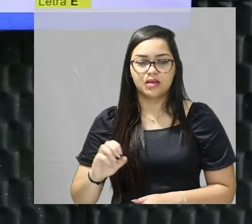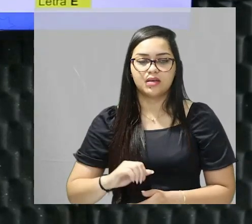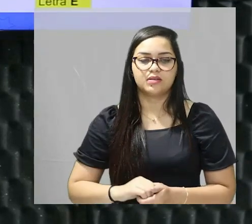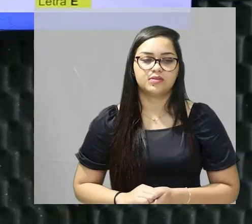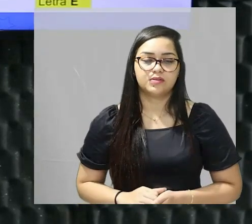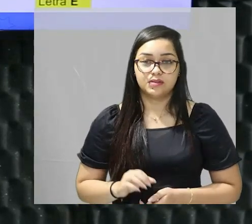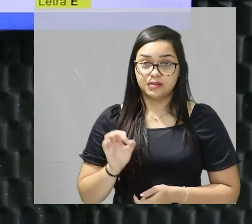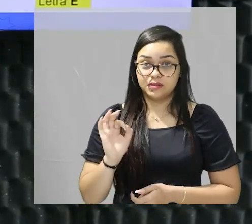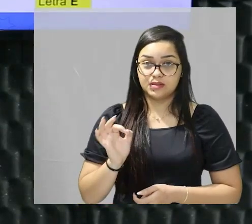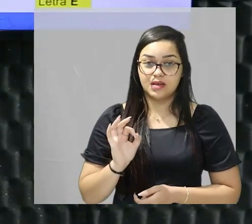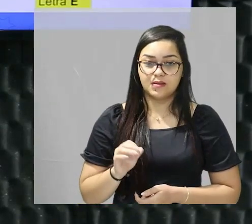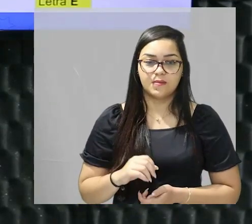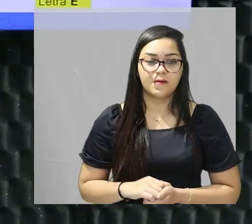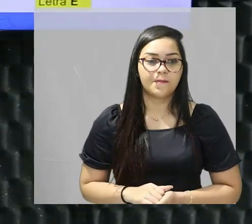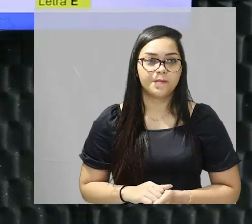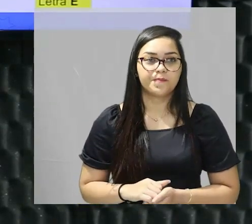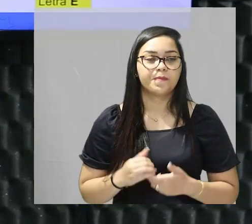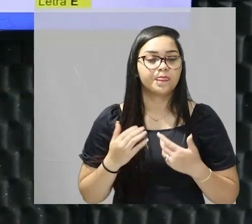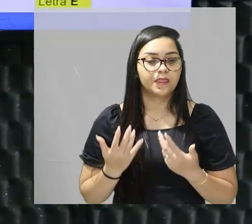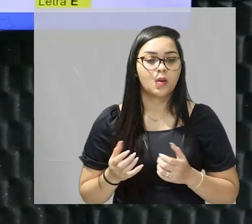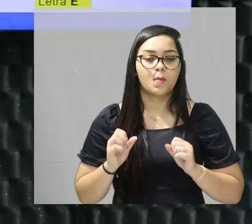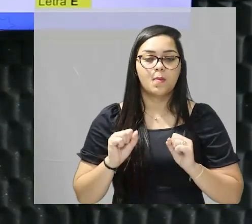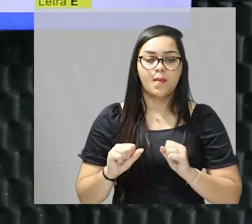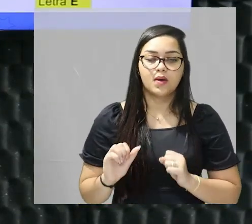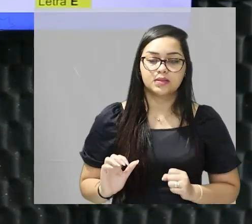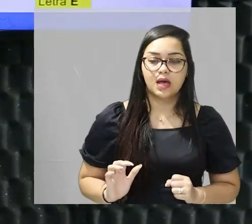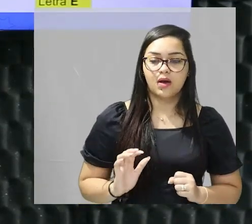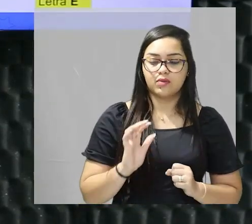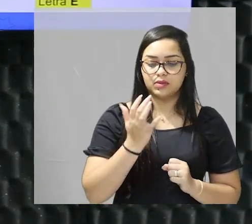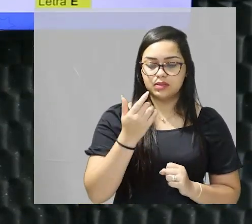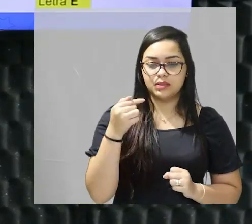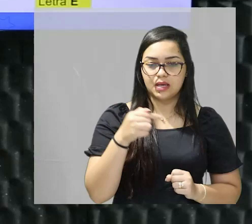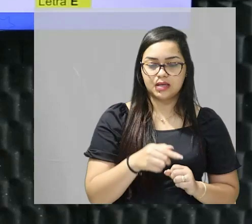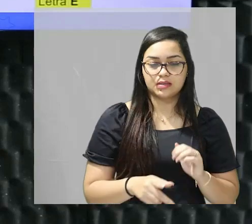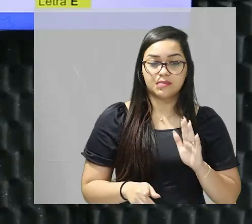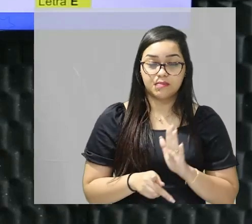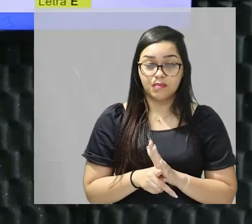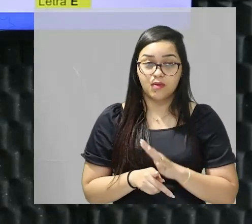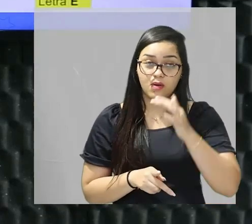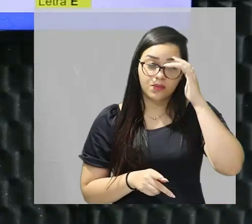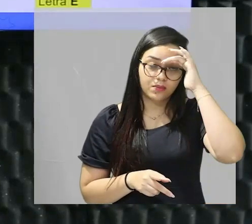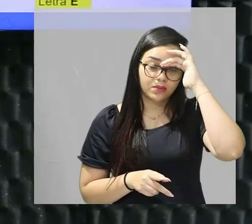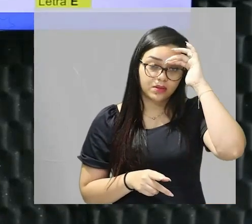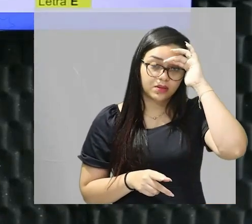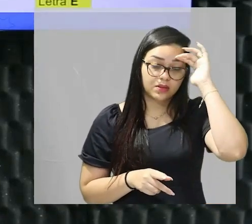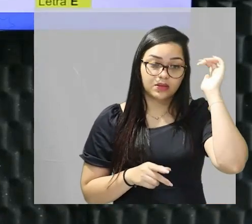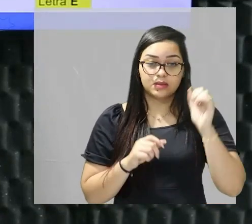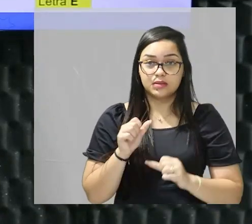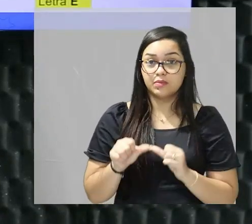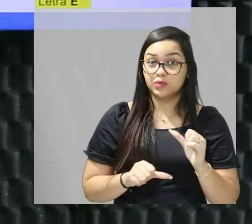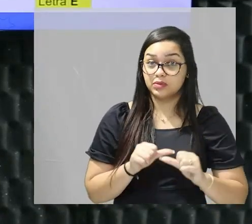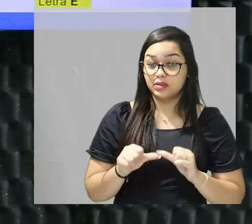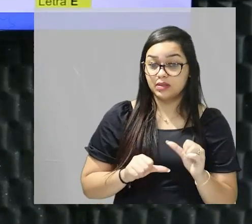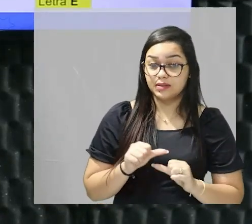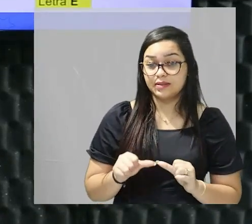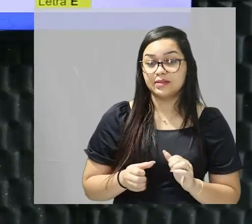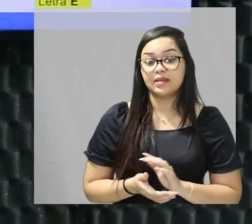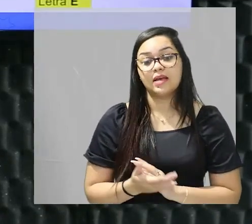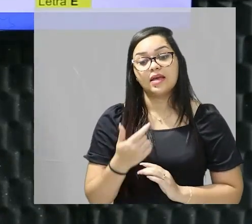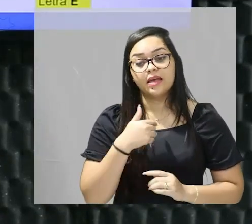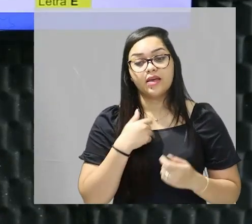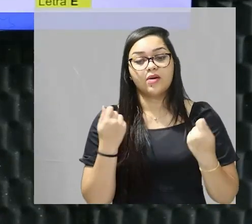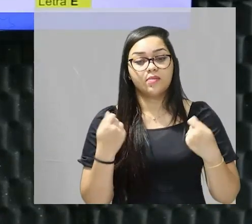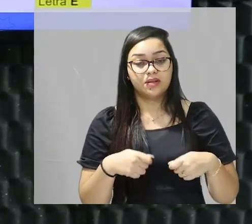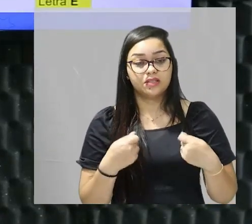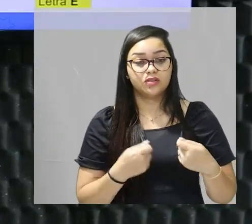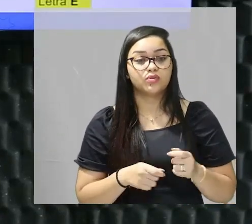Tudo bem? Então, para que aconteça essa passagem, essa mudança de estado, eu preciso